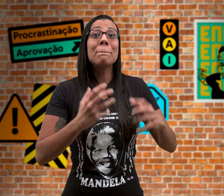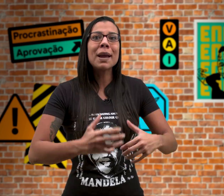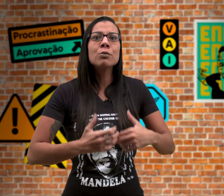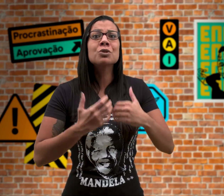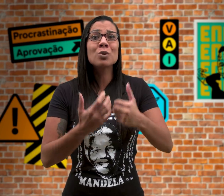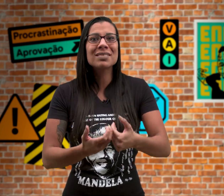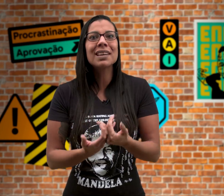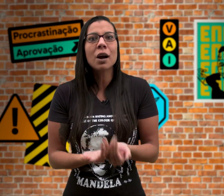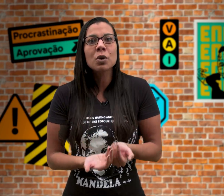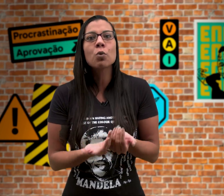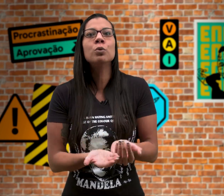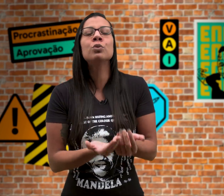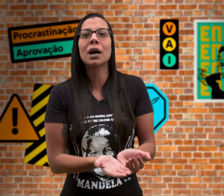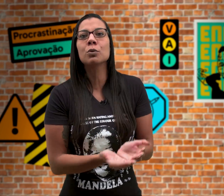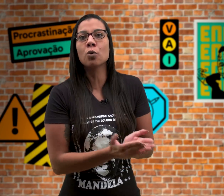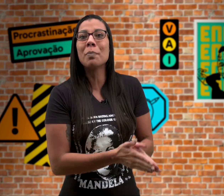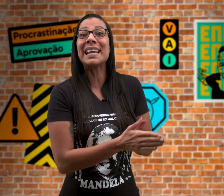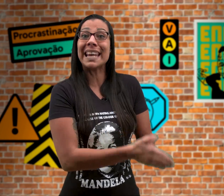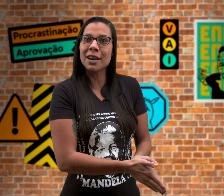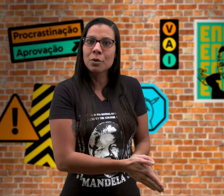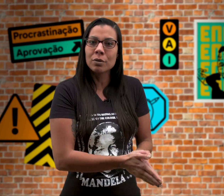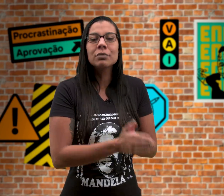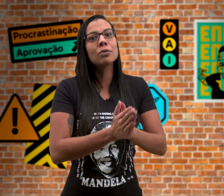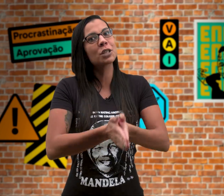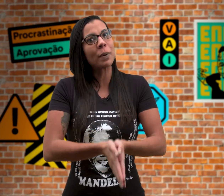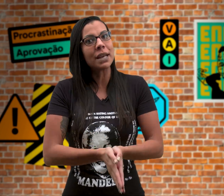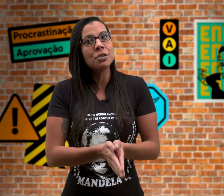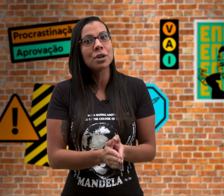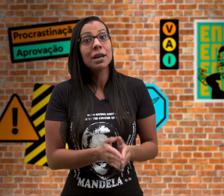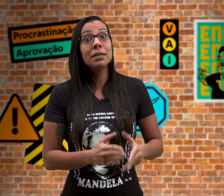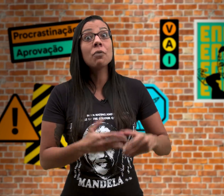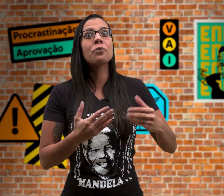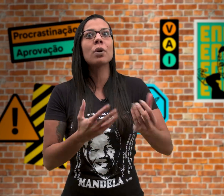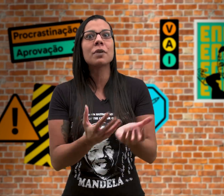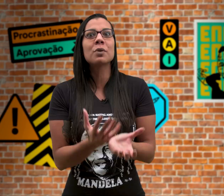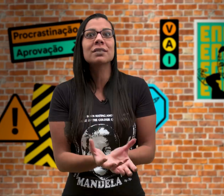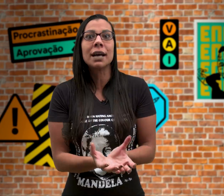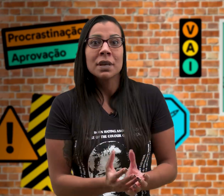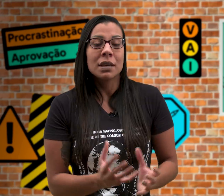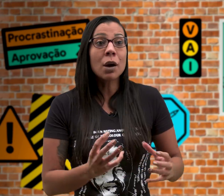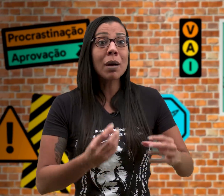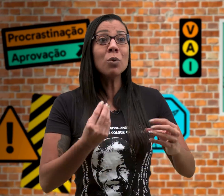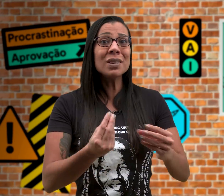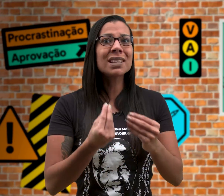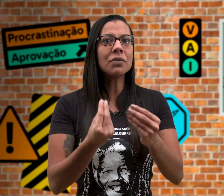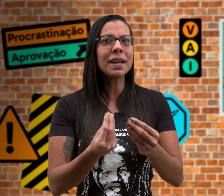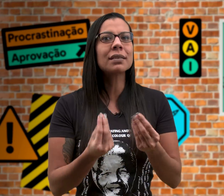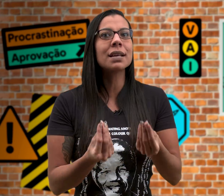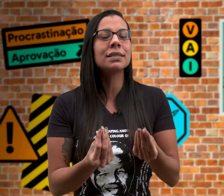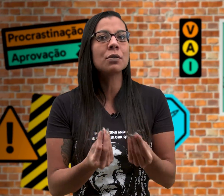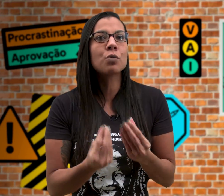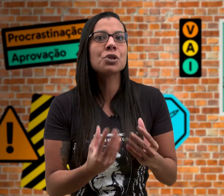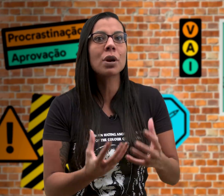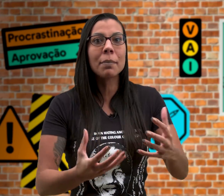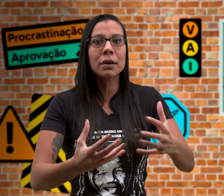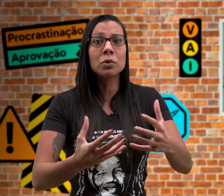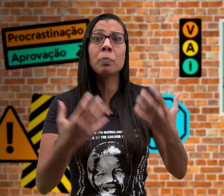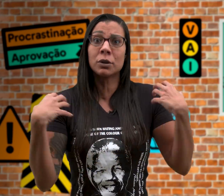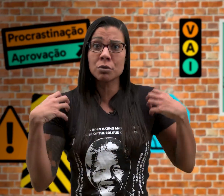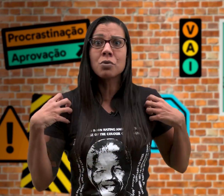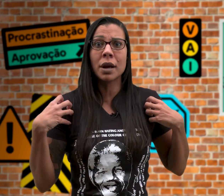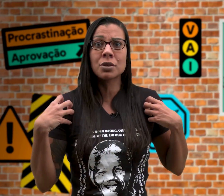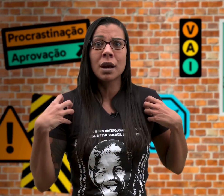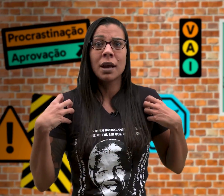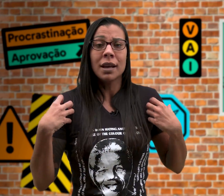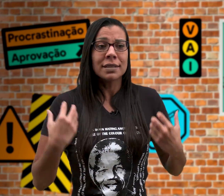o papel social e cultural do homem negro no nosso país não foi valorizado. Então a música vem trazer um questionamento